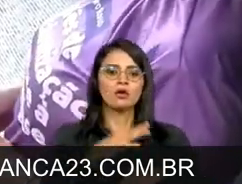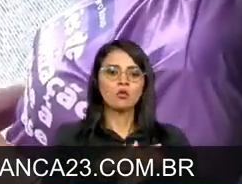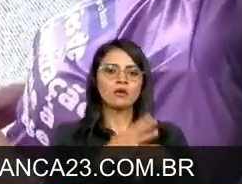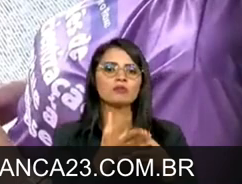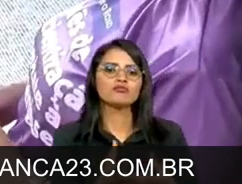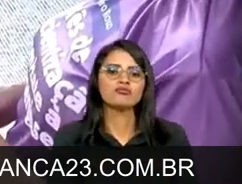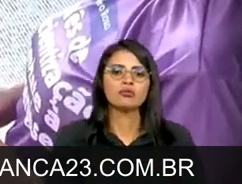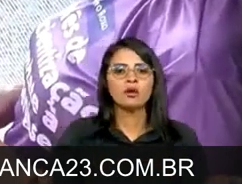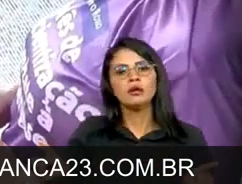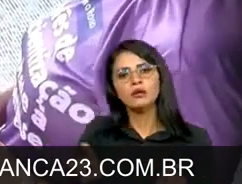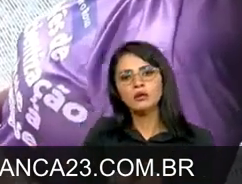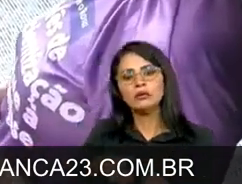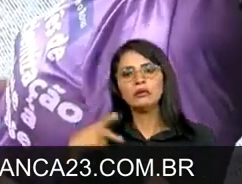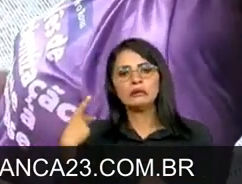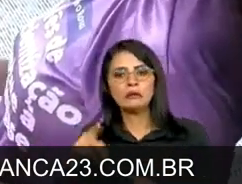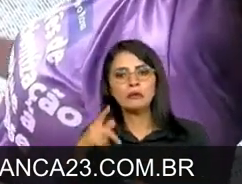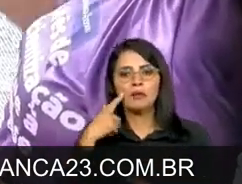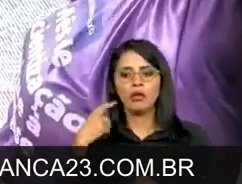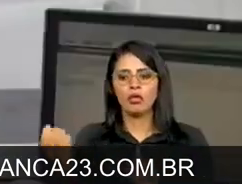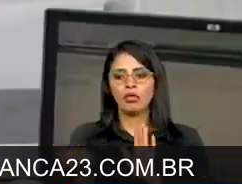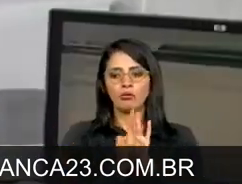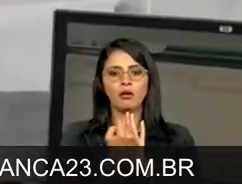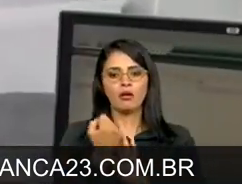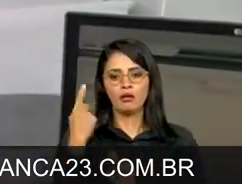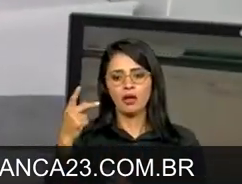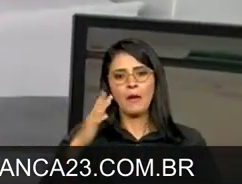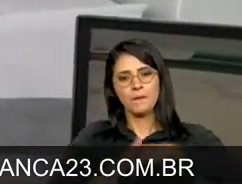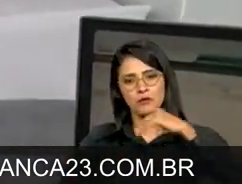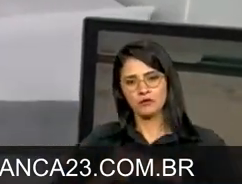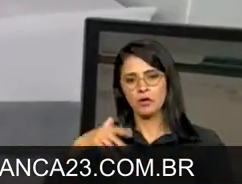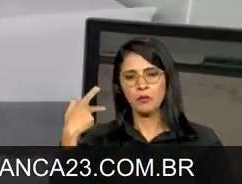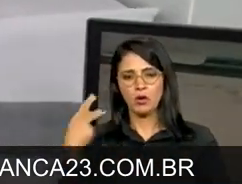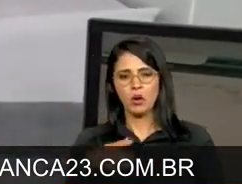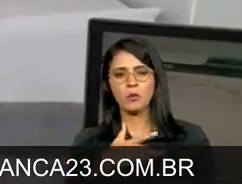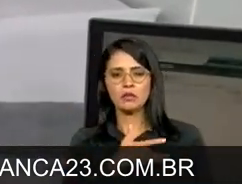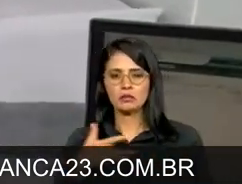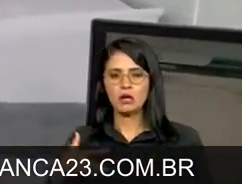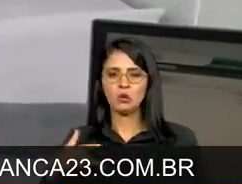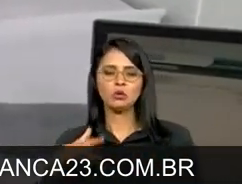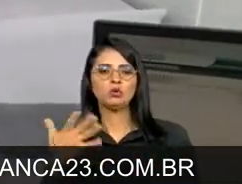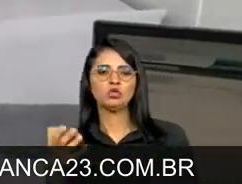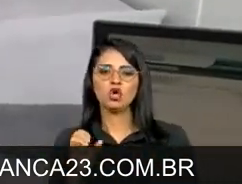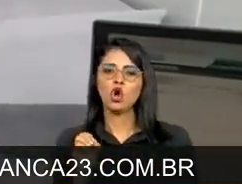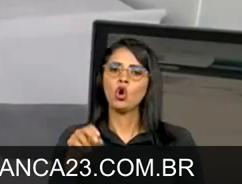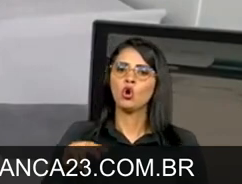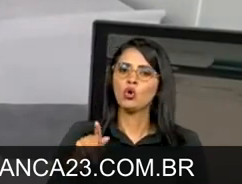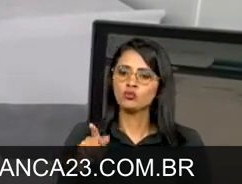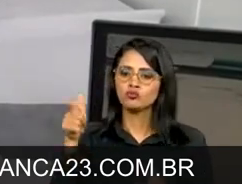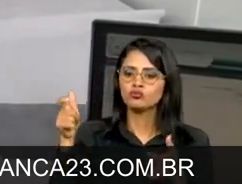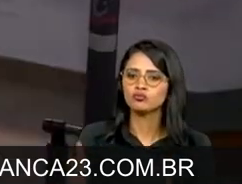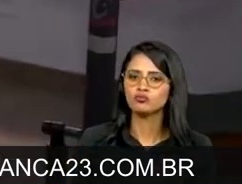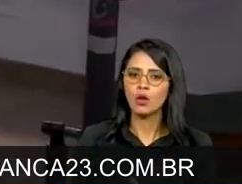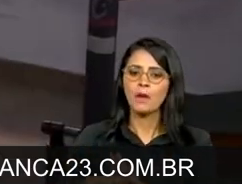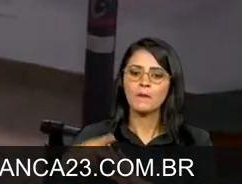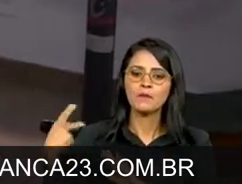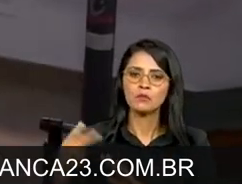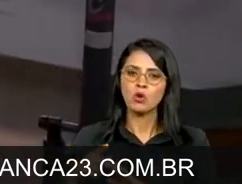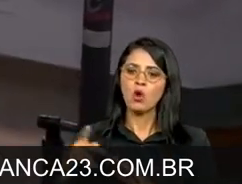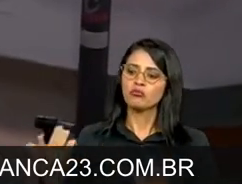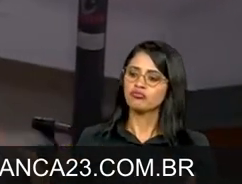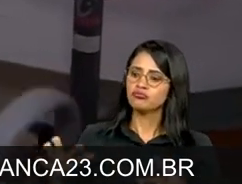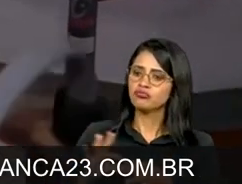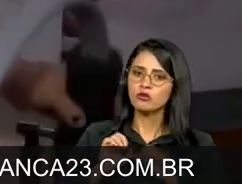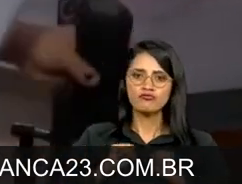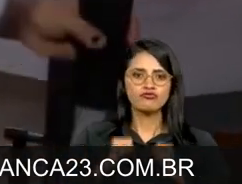doença e também seus estigmas. Profissionais de saúde, ONGs e autoridades locais unem esforços